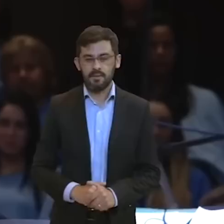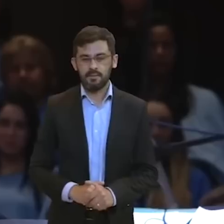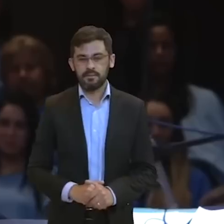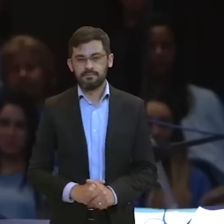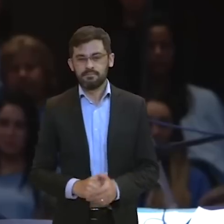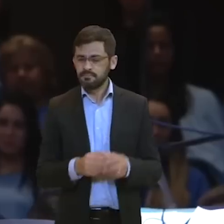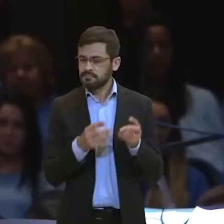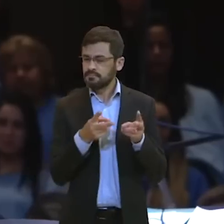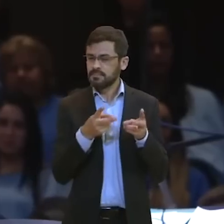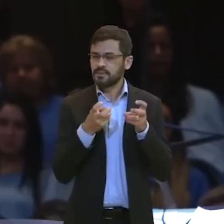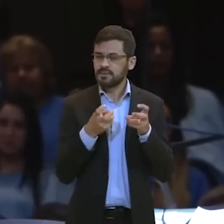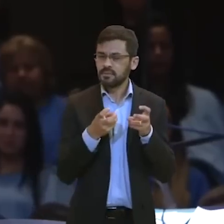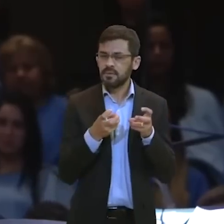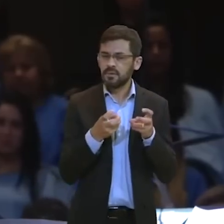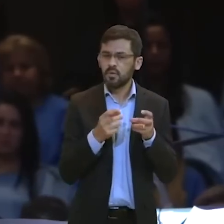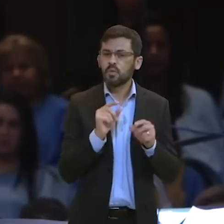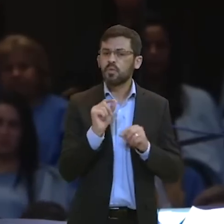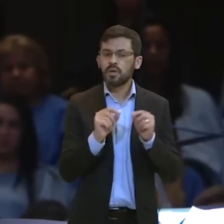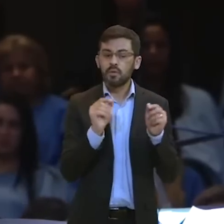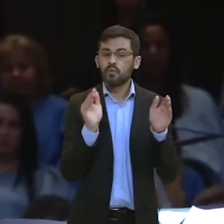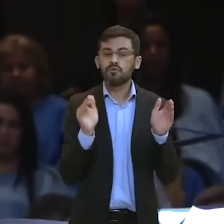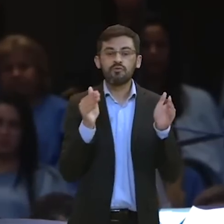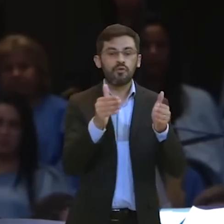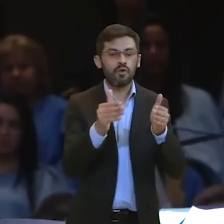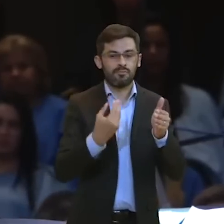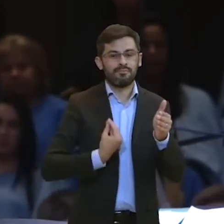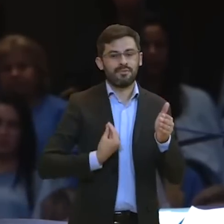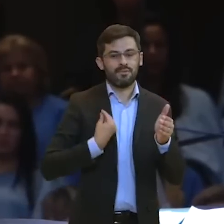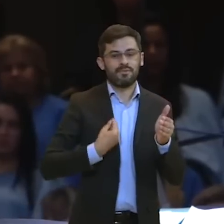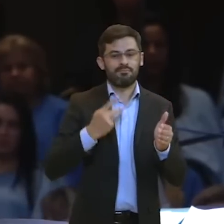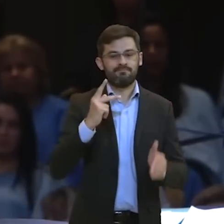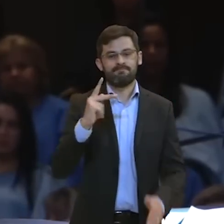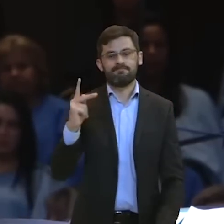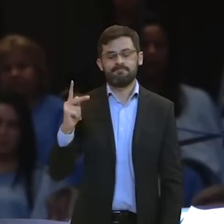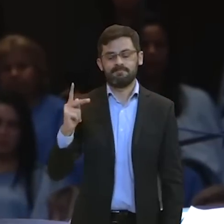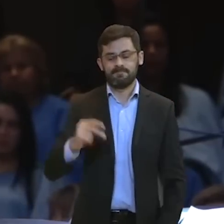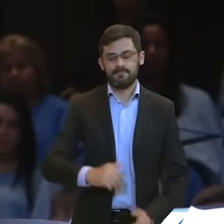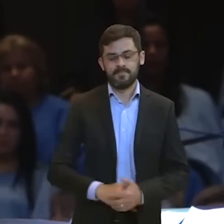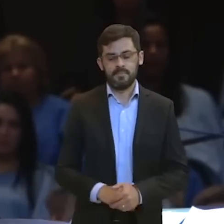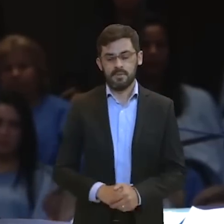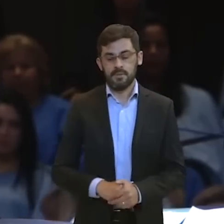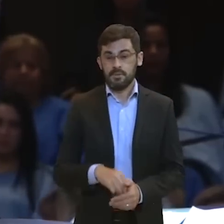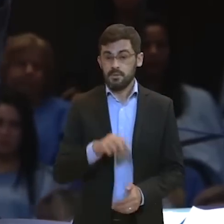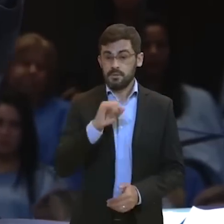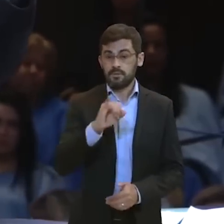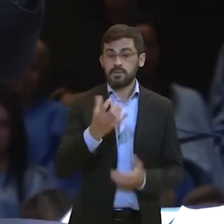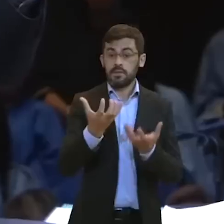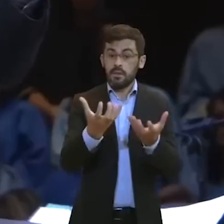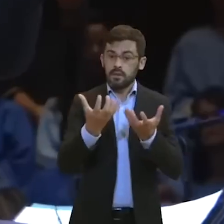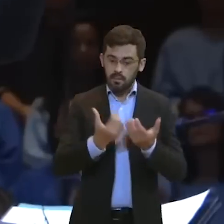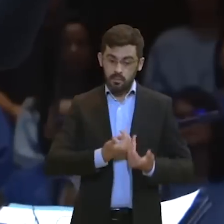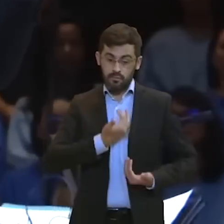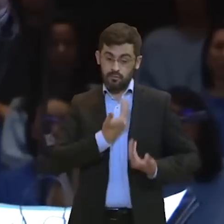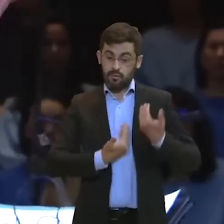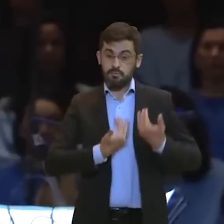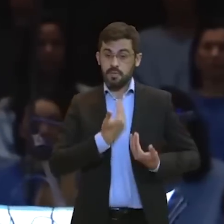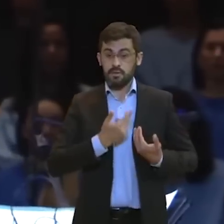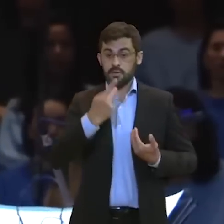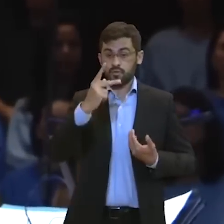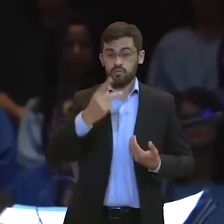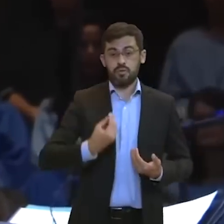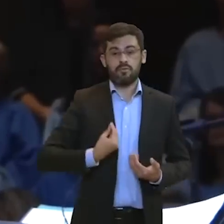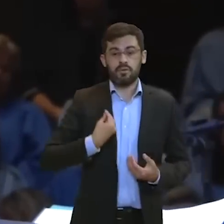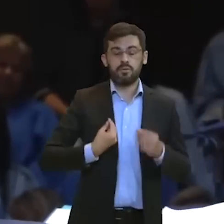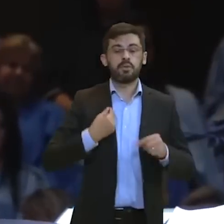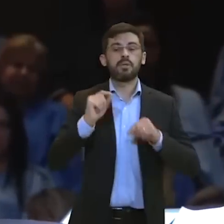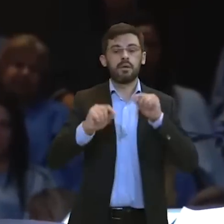lá. Você vai ver onde está o foco da tua vida. Se você quer um avivamento na tua vida, a primeira coisa que tem que